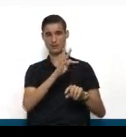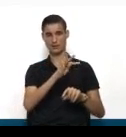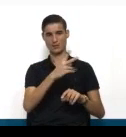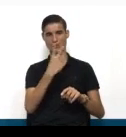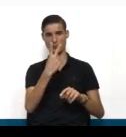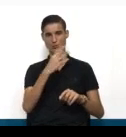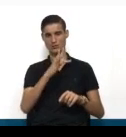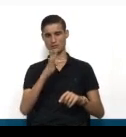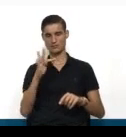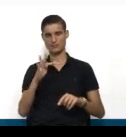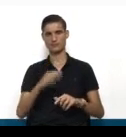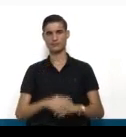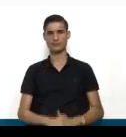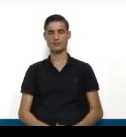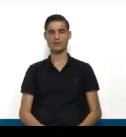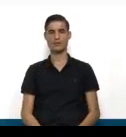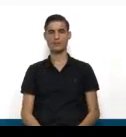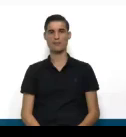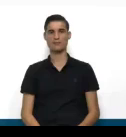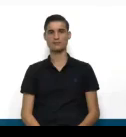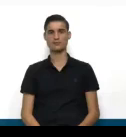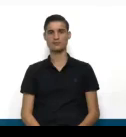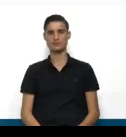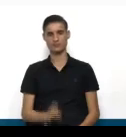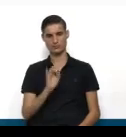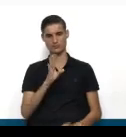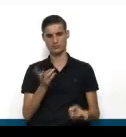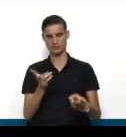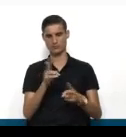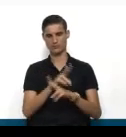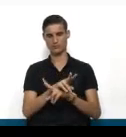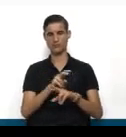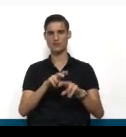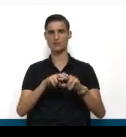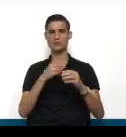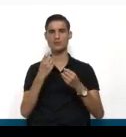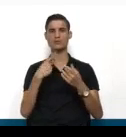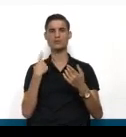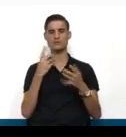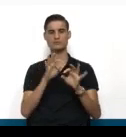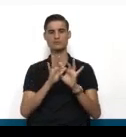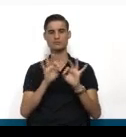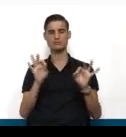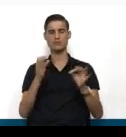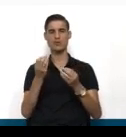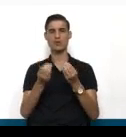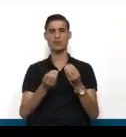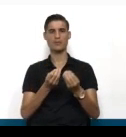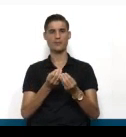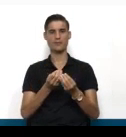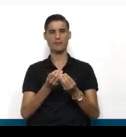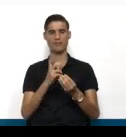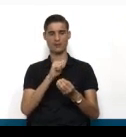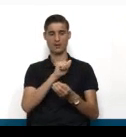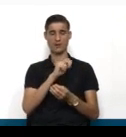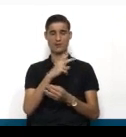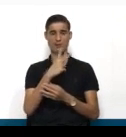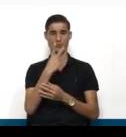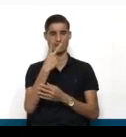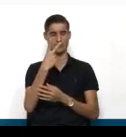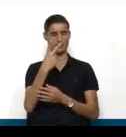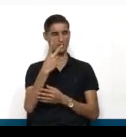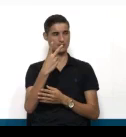linhas de t. Só fazendo substituição, tá? Então, como que nós podemos simplificar isso? A ao